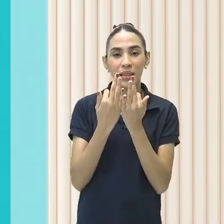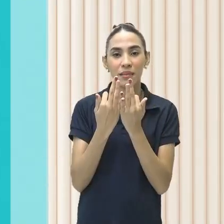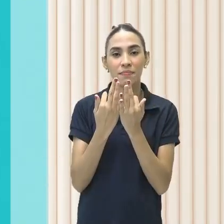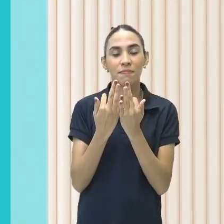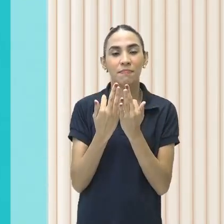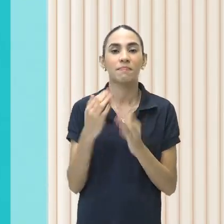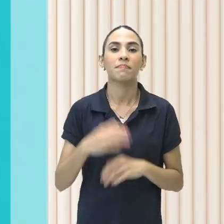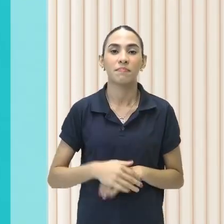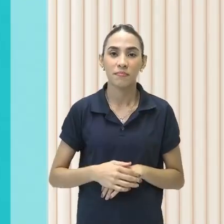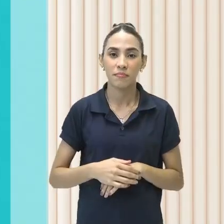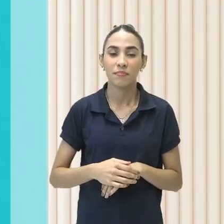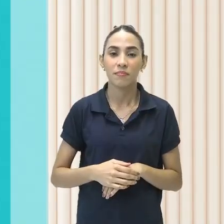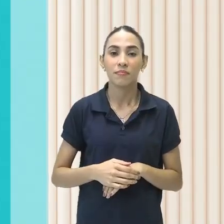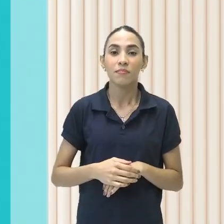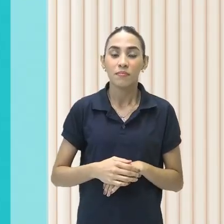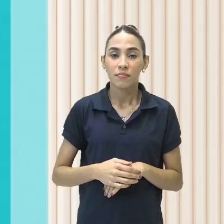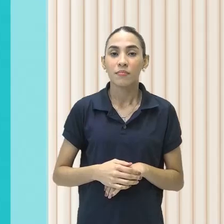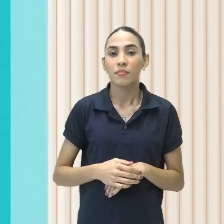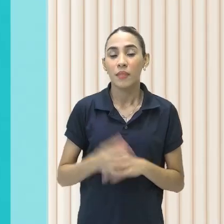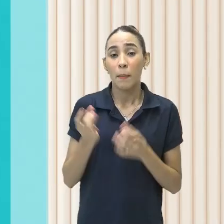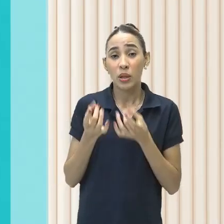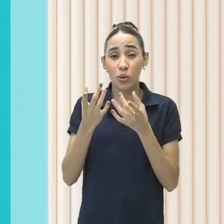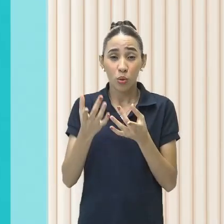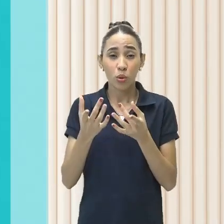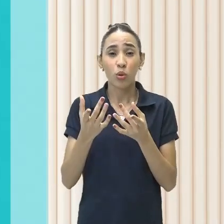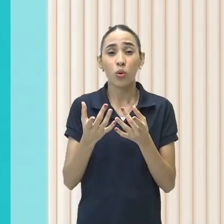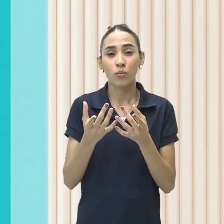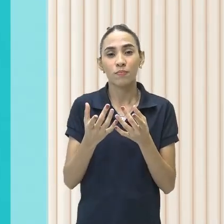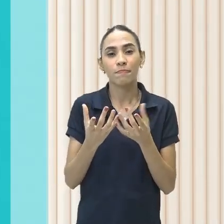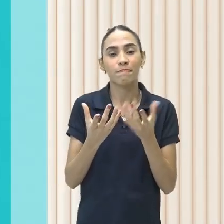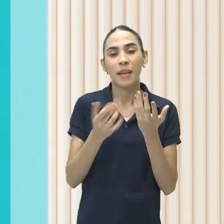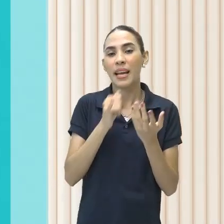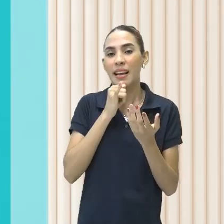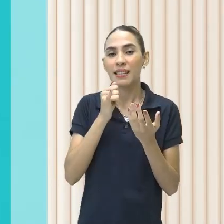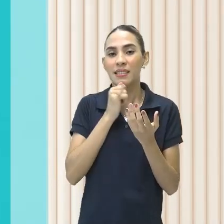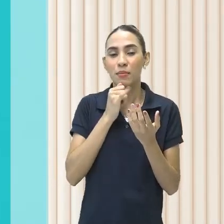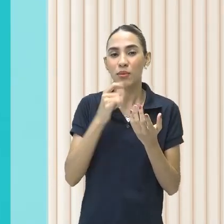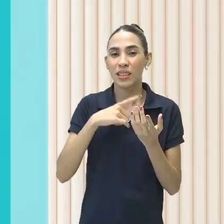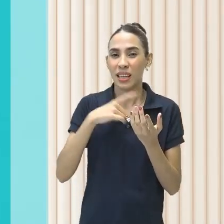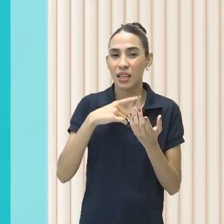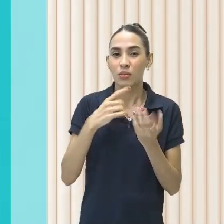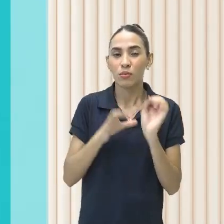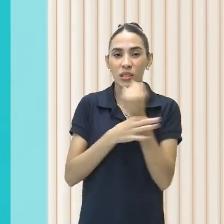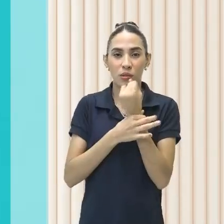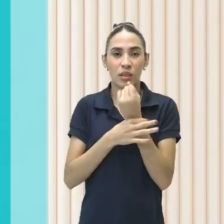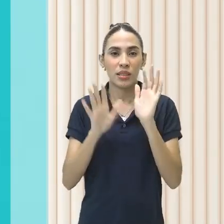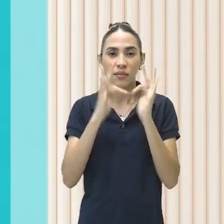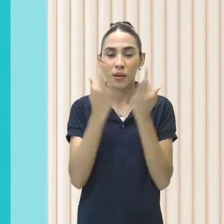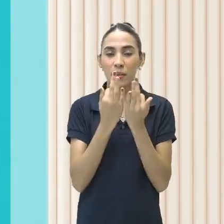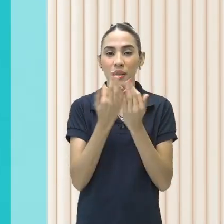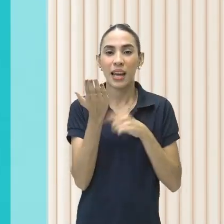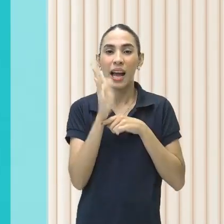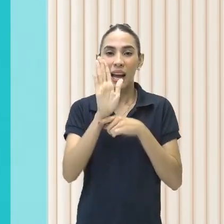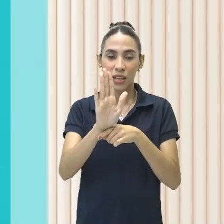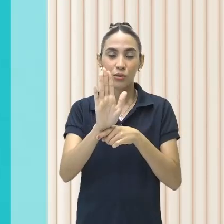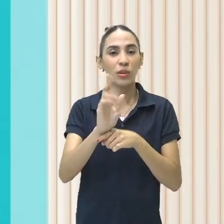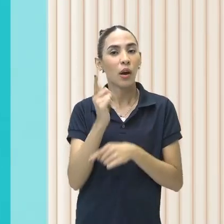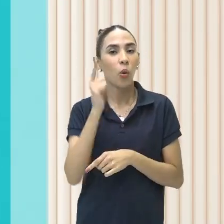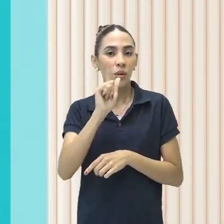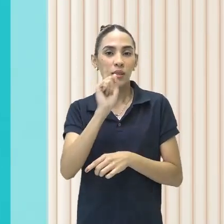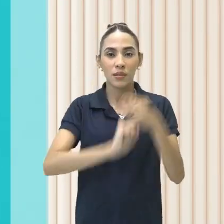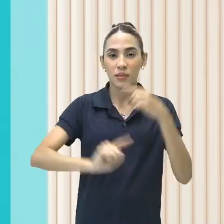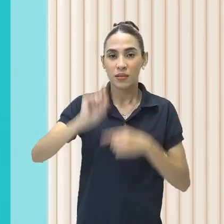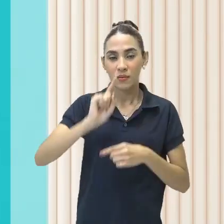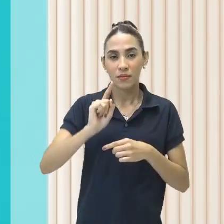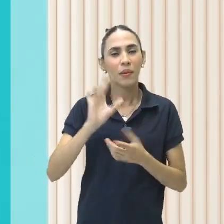foi graças a esse deixar algo para trás, esse elo de família, que ajuda ali a solucionar a